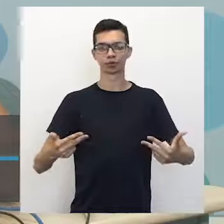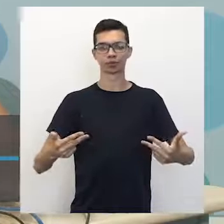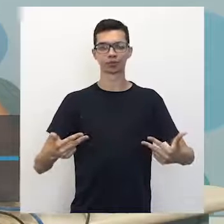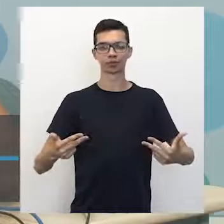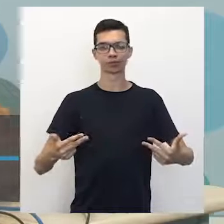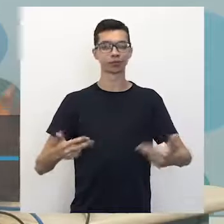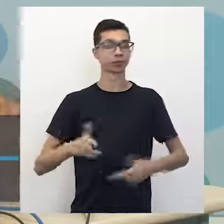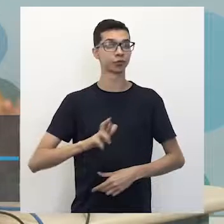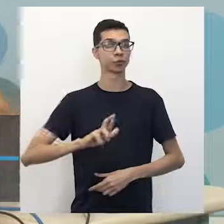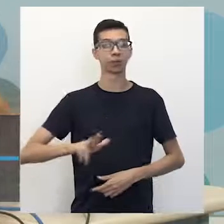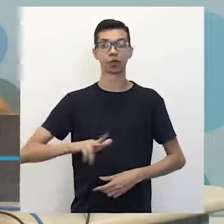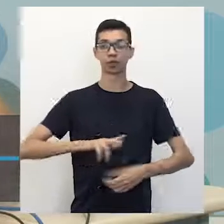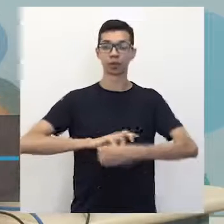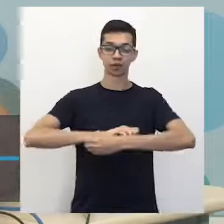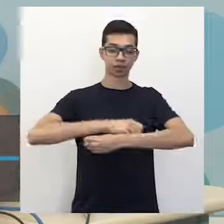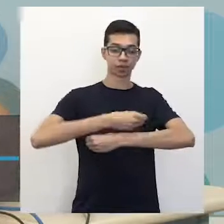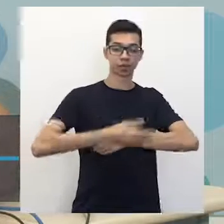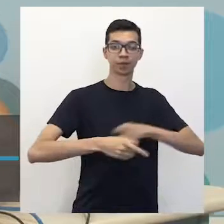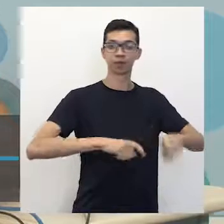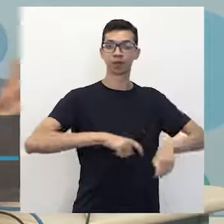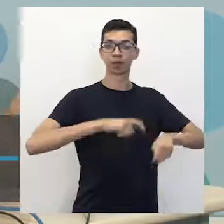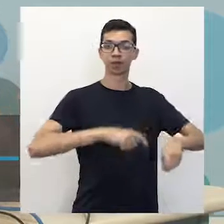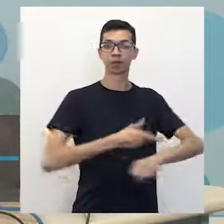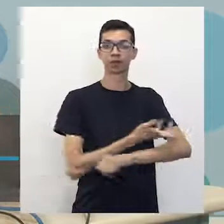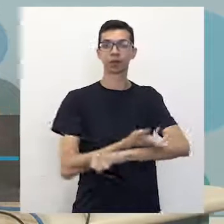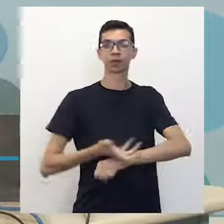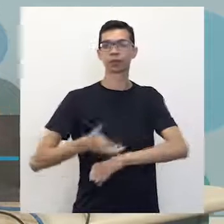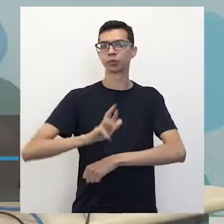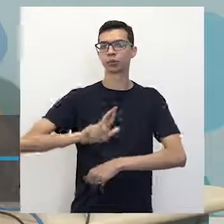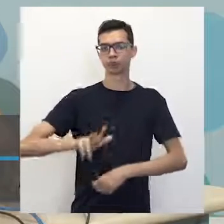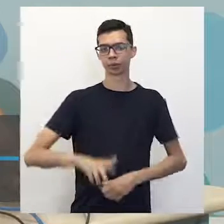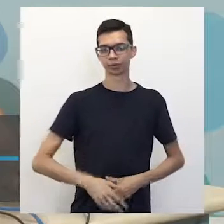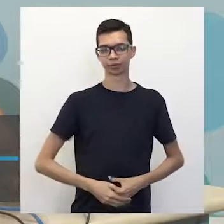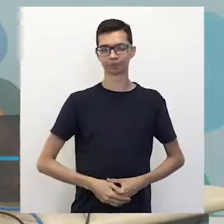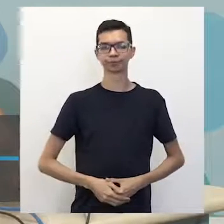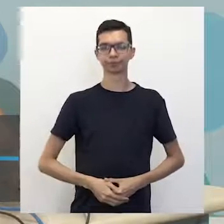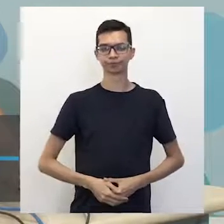a plantação, que não mais como camponês, ou seja, um camponês,